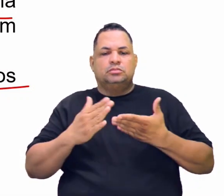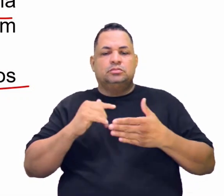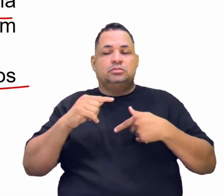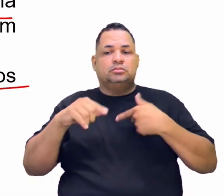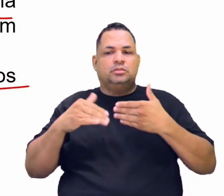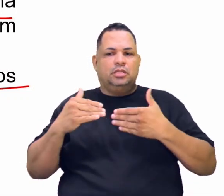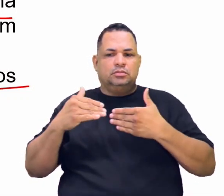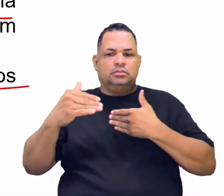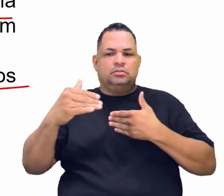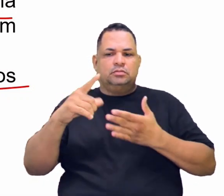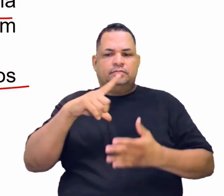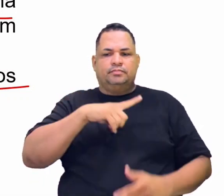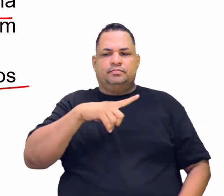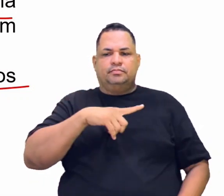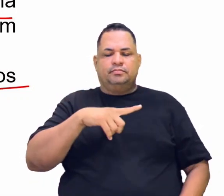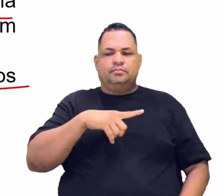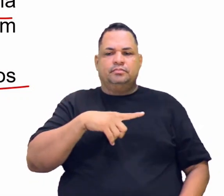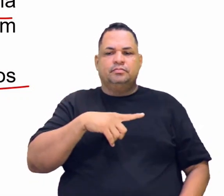terão aí os